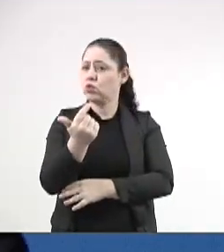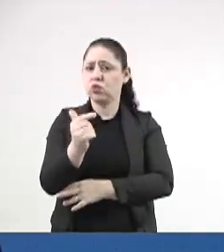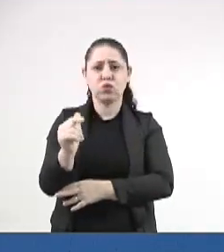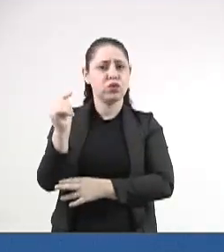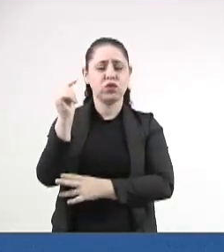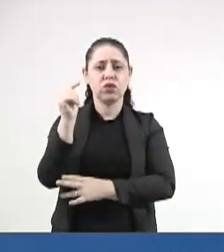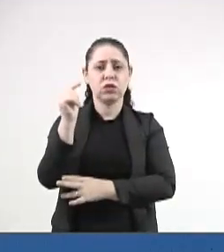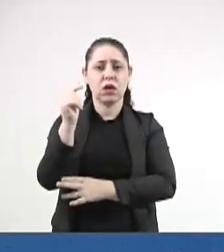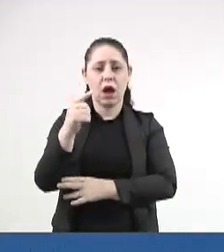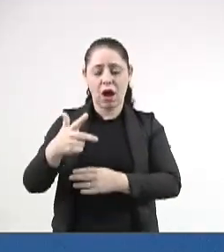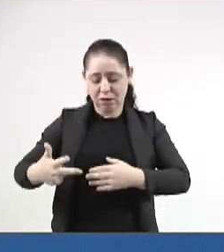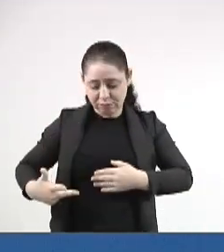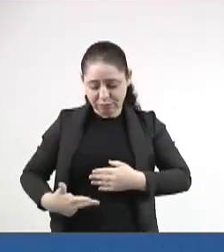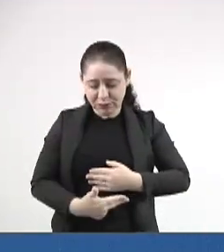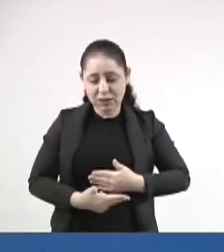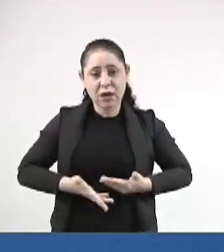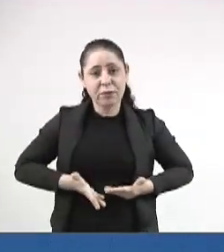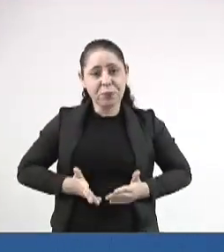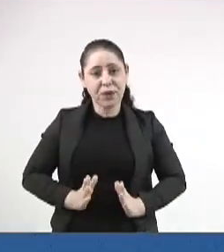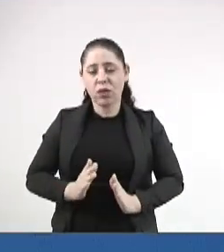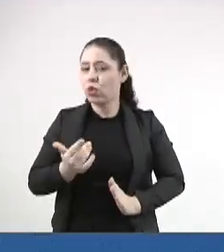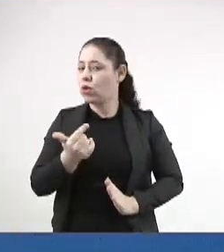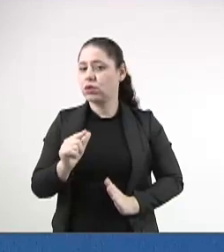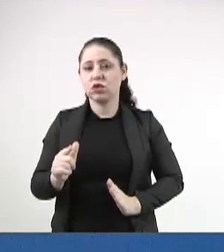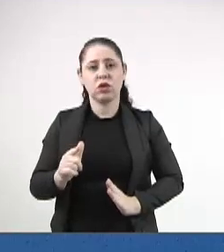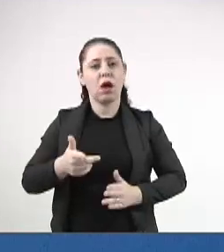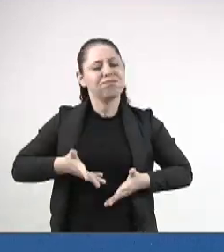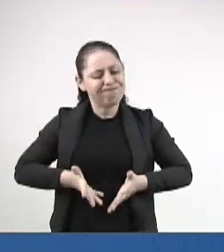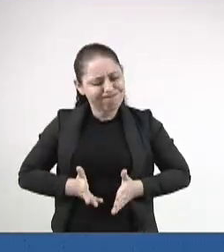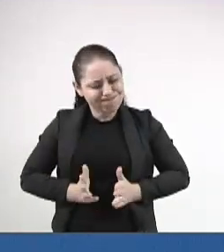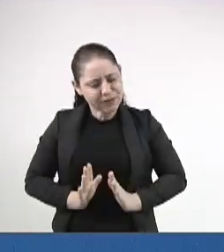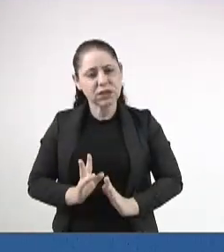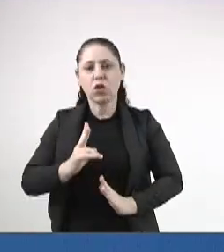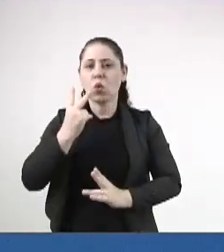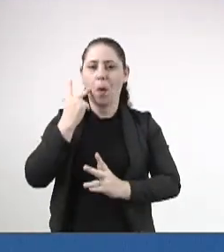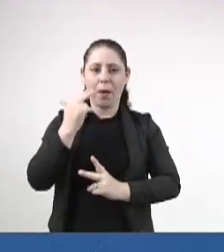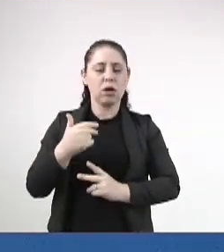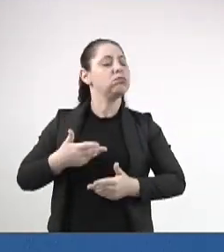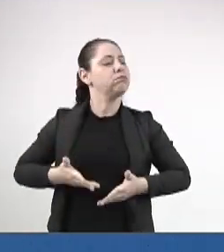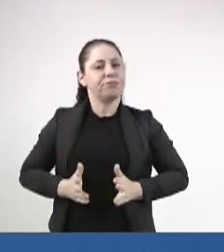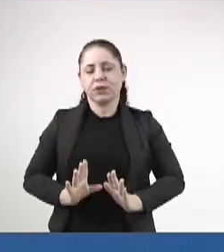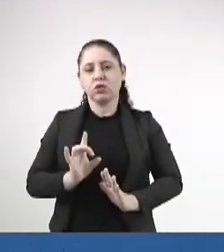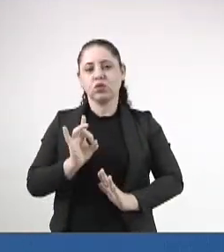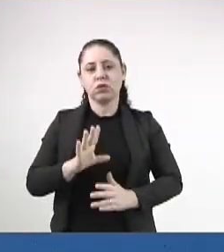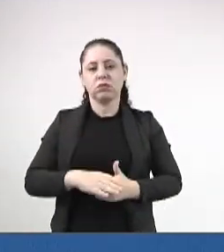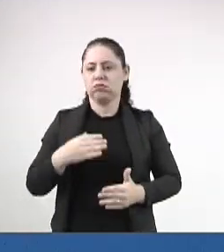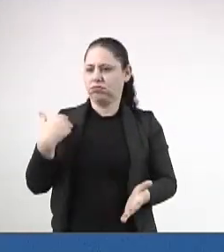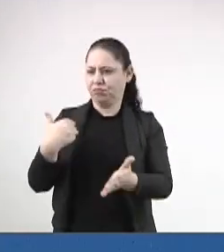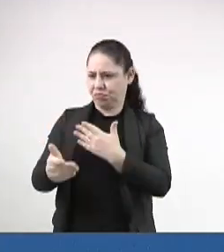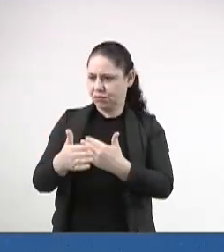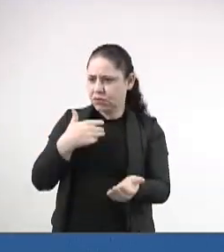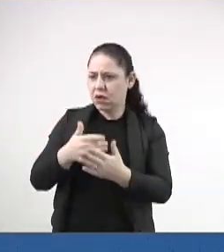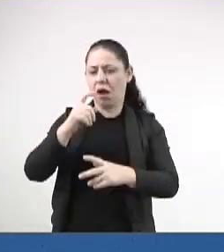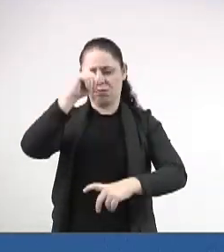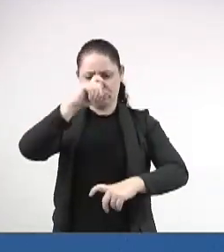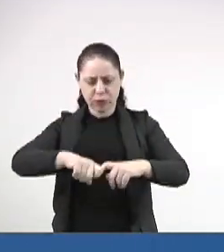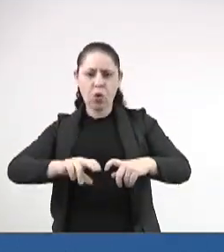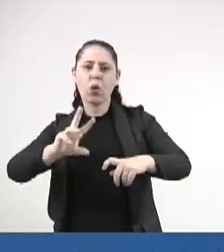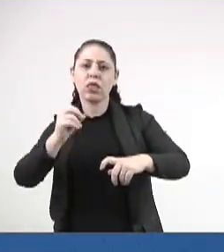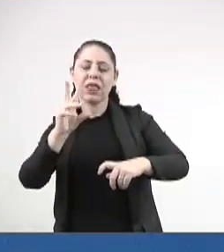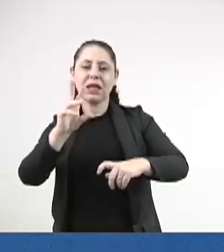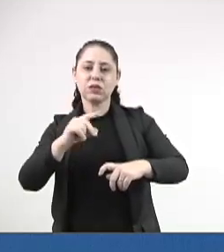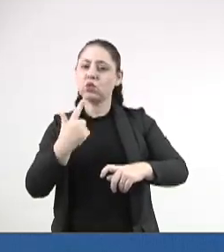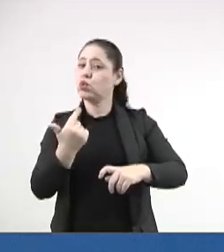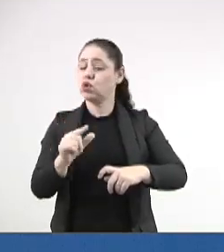tinha cesariana. Não existia, era tudo parto normal, nascia. Pouco importava se estuprado ou não, o direito